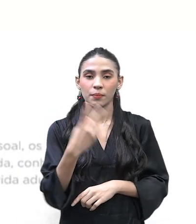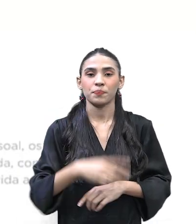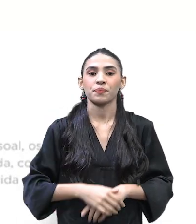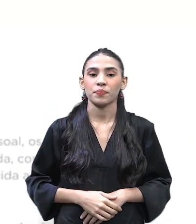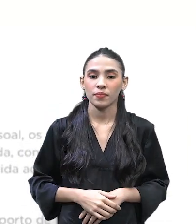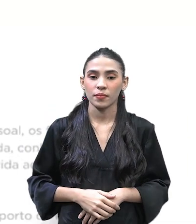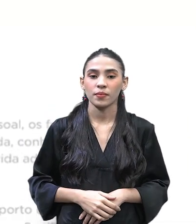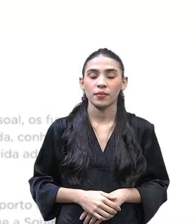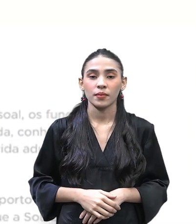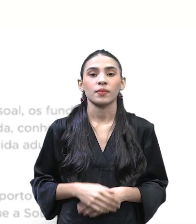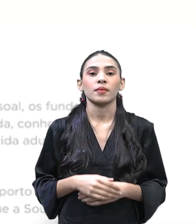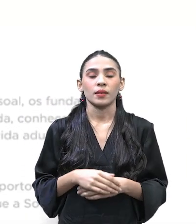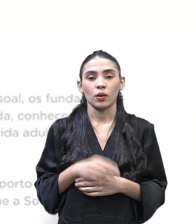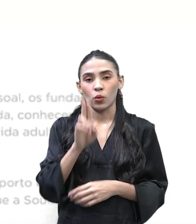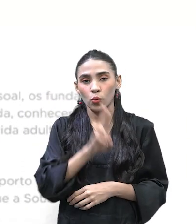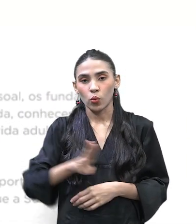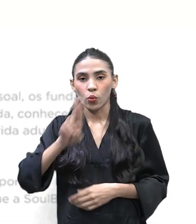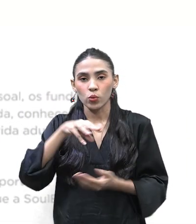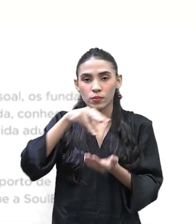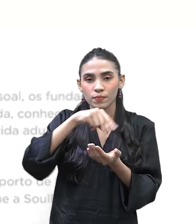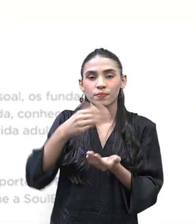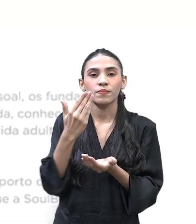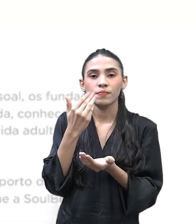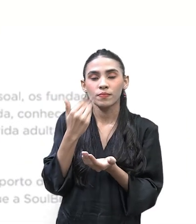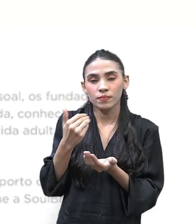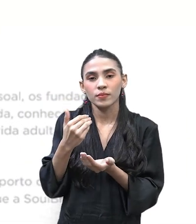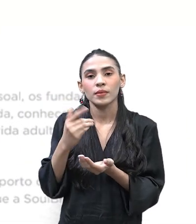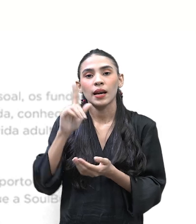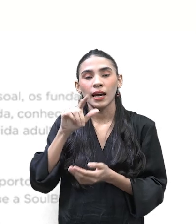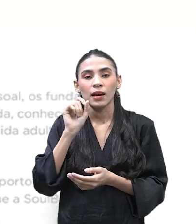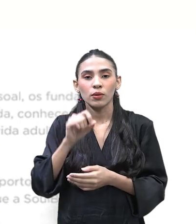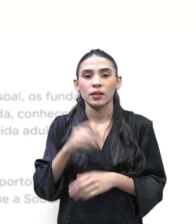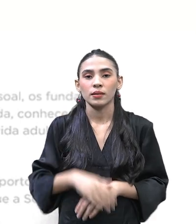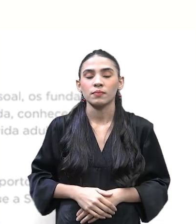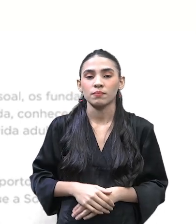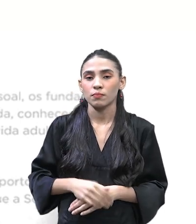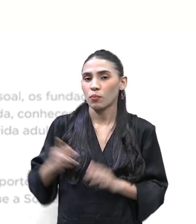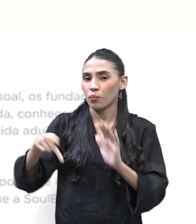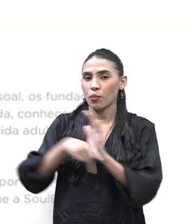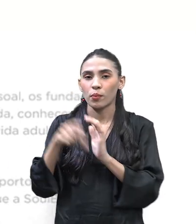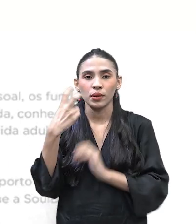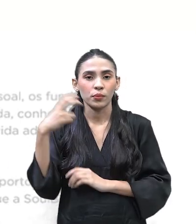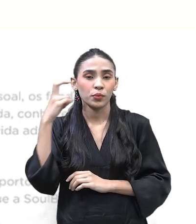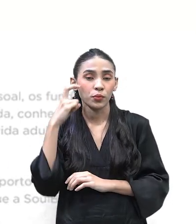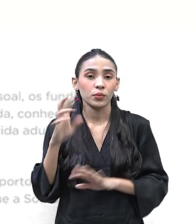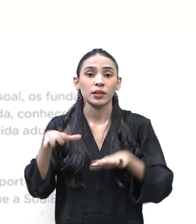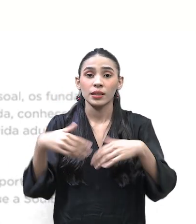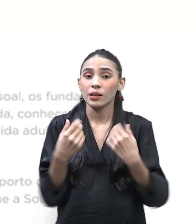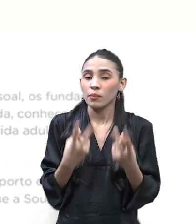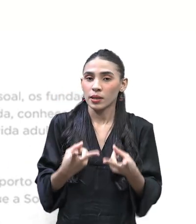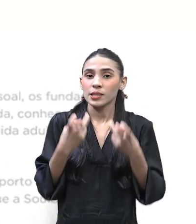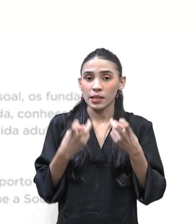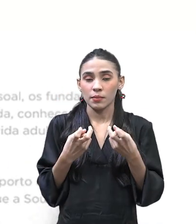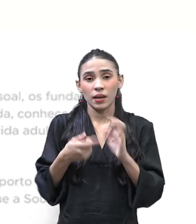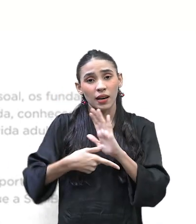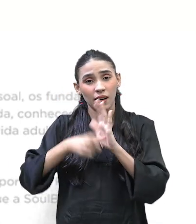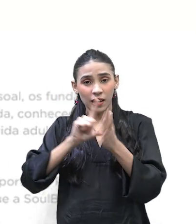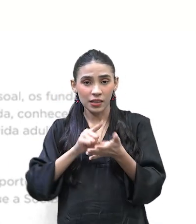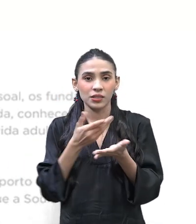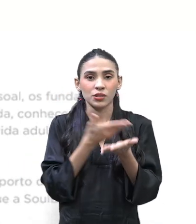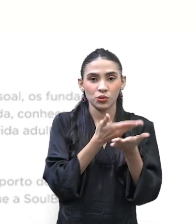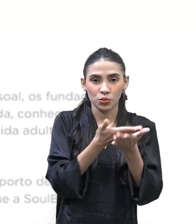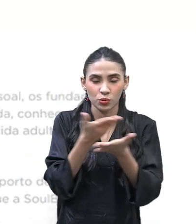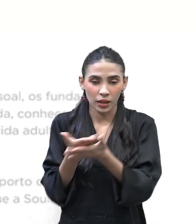né? A produção e o consumo desta pimenta em pó é uma das formas de expressão de sua cultura. Então, veja que eles estudaram. Então, é